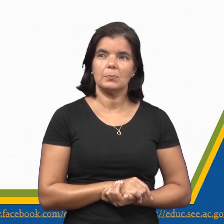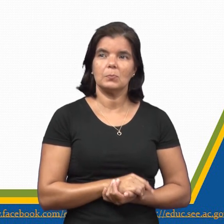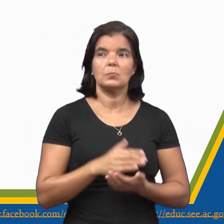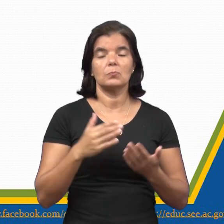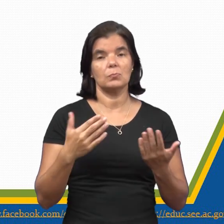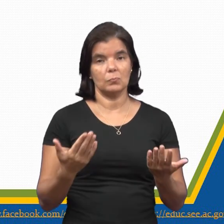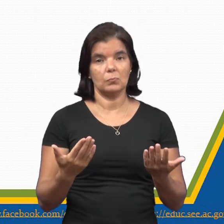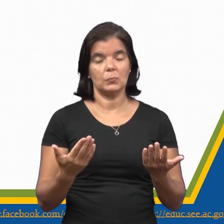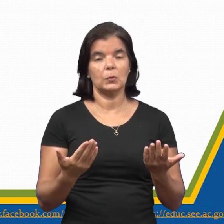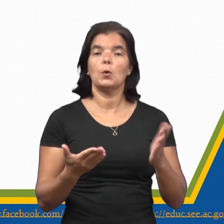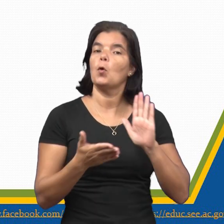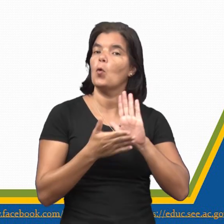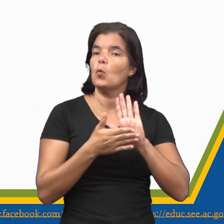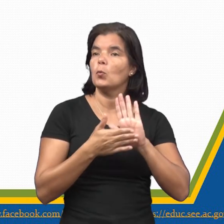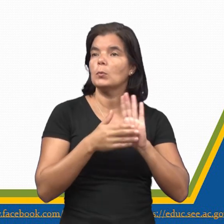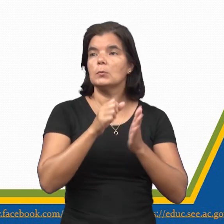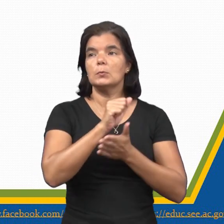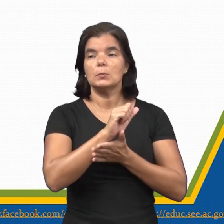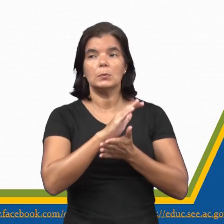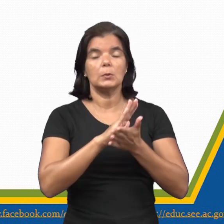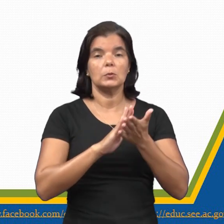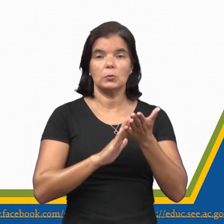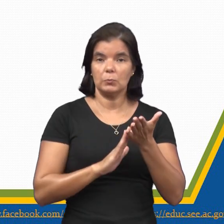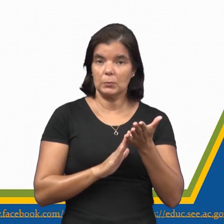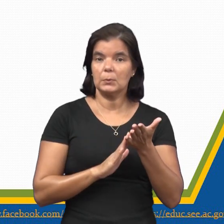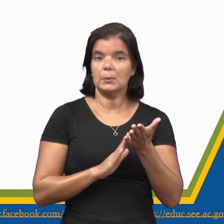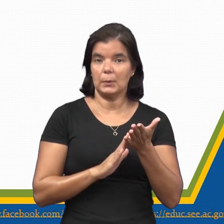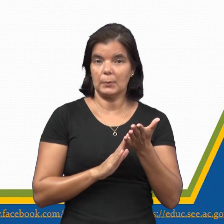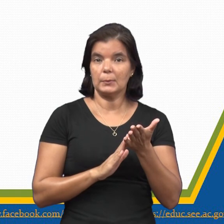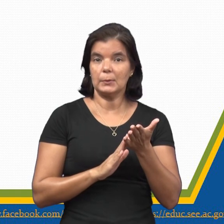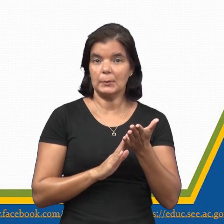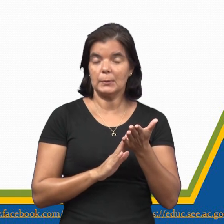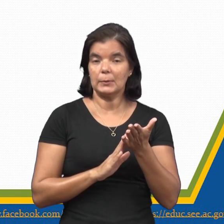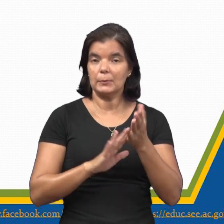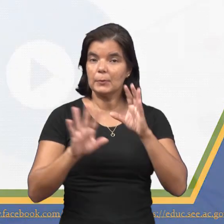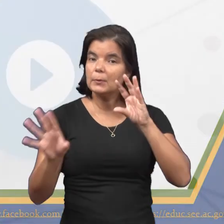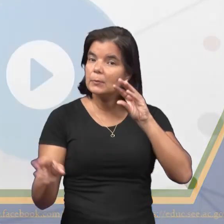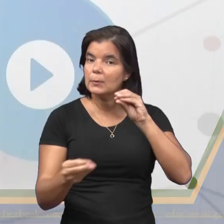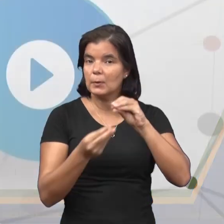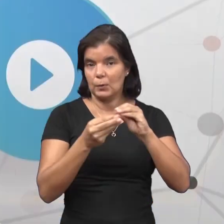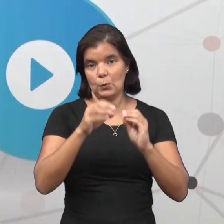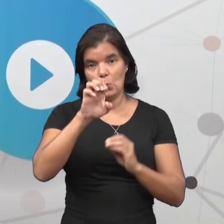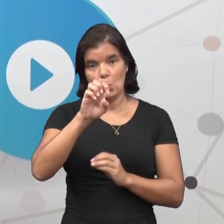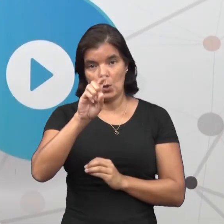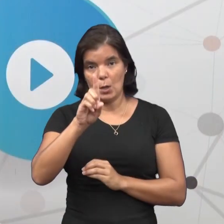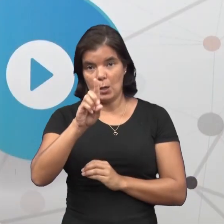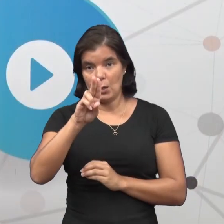Então é isso, gente. Nós temos aqui algumas propostas de atividades, tá? Que vão estar lá na plataforma Educ,